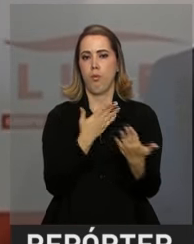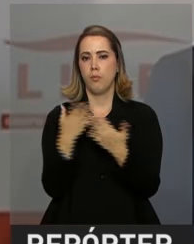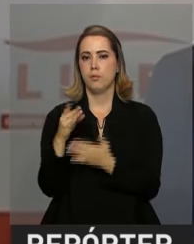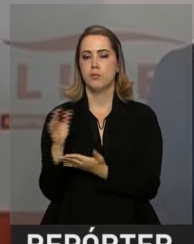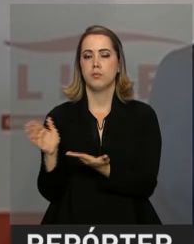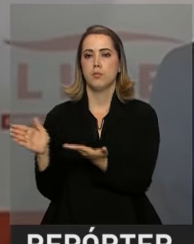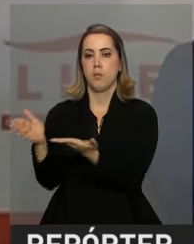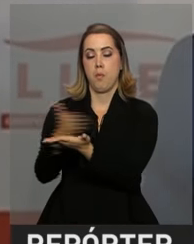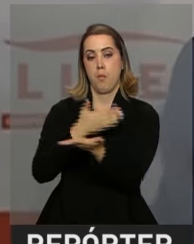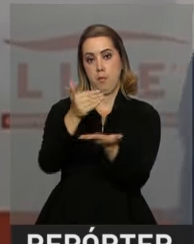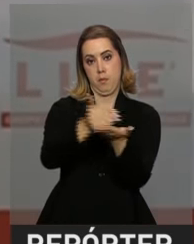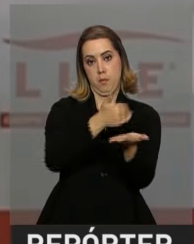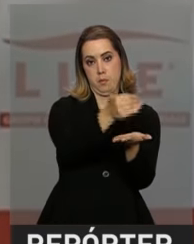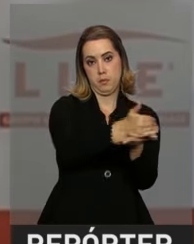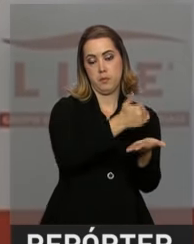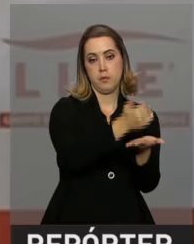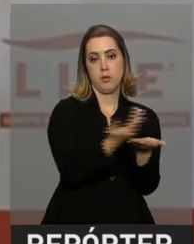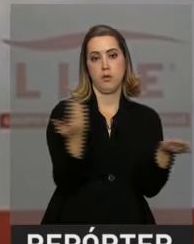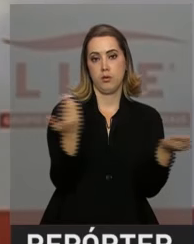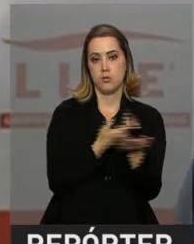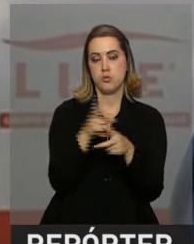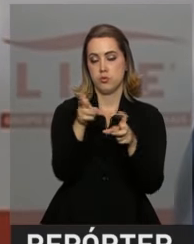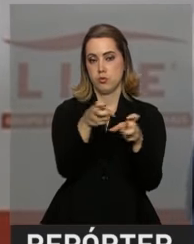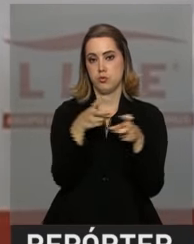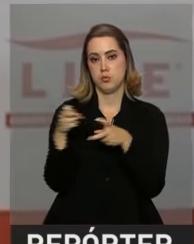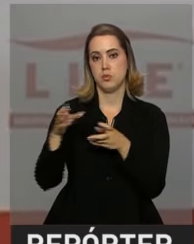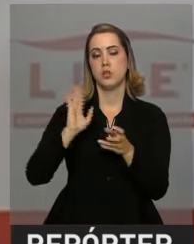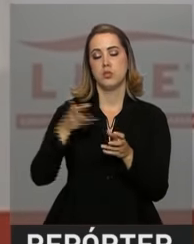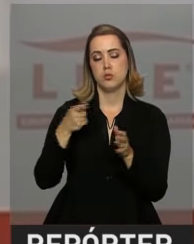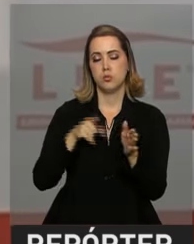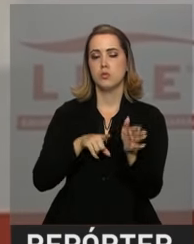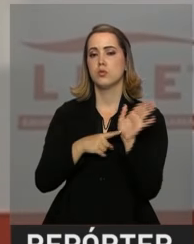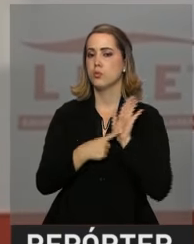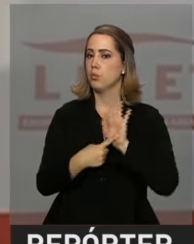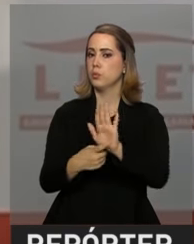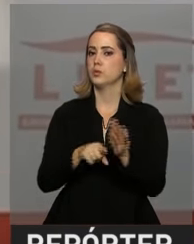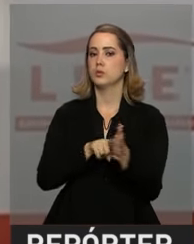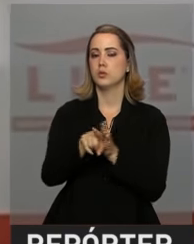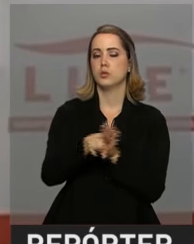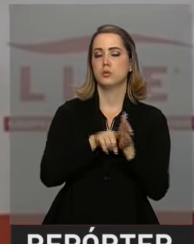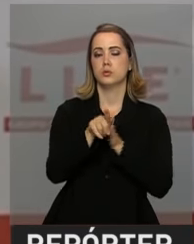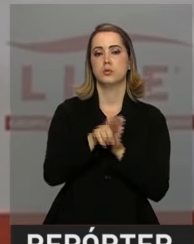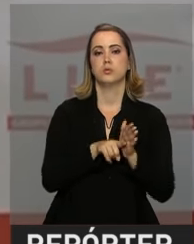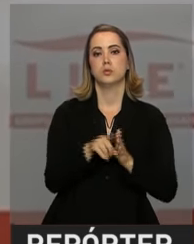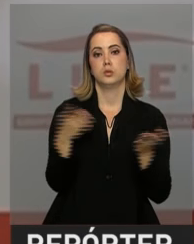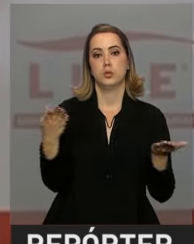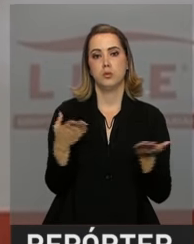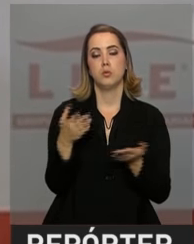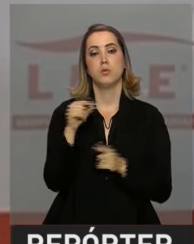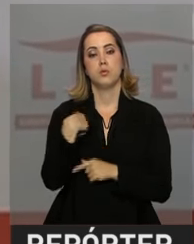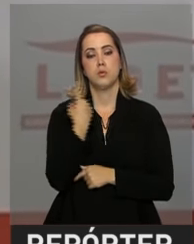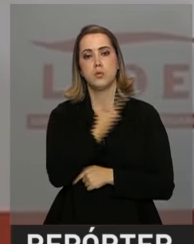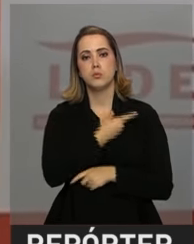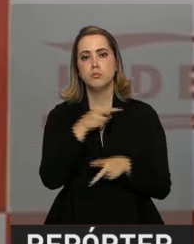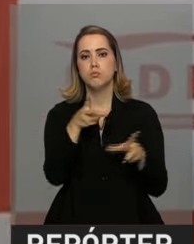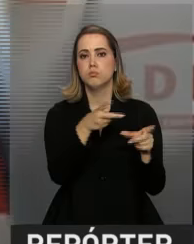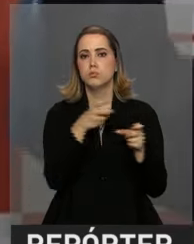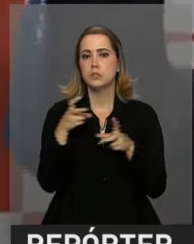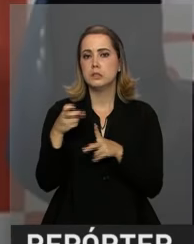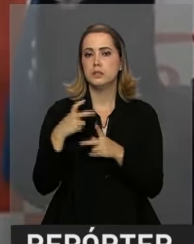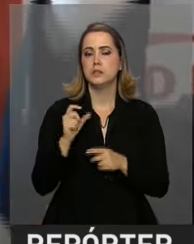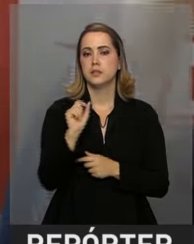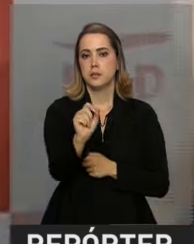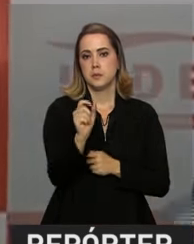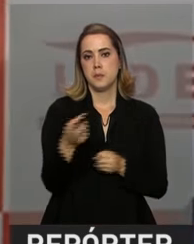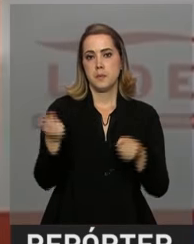mais. Agora nós temos uma expectativa, como foi mostrado lá na pesquisa hoje mostrada no almoço, nós estamos já numa expectativa muito